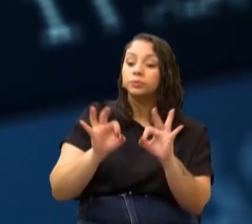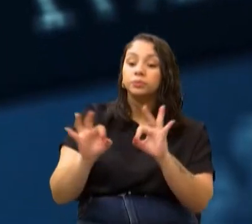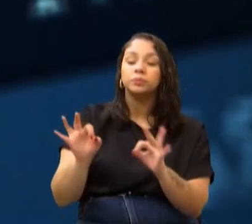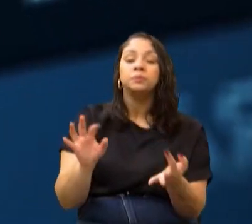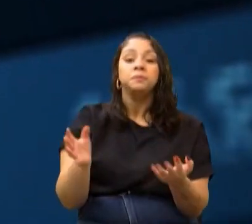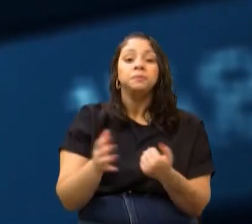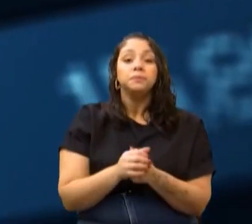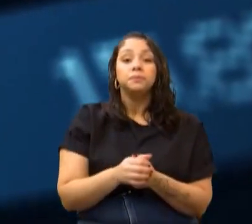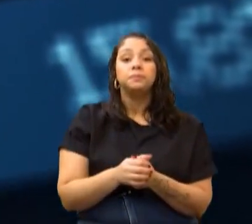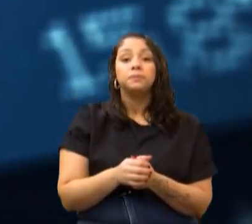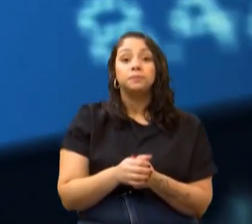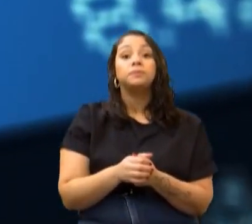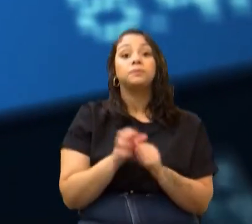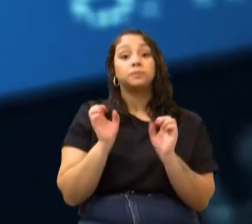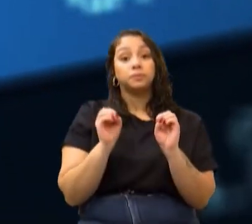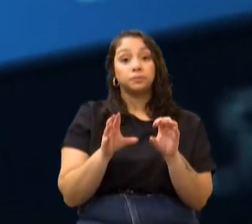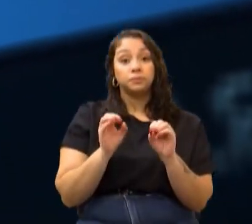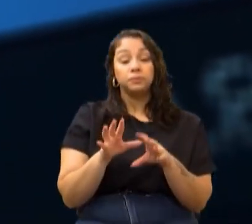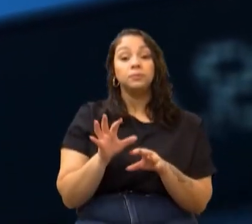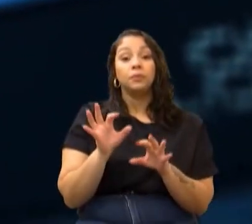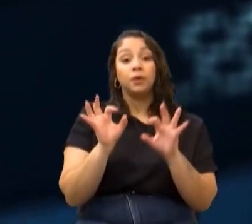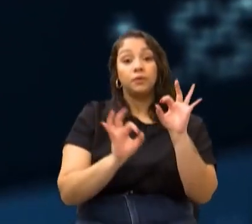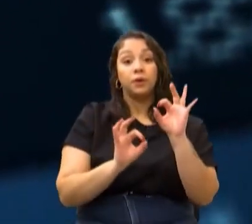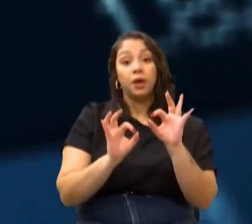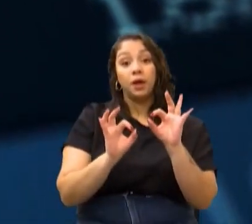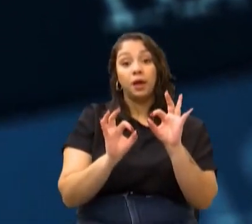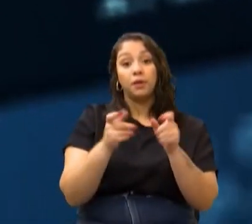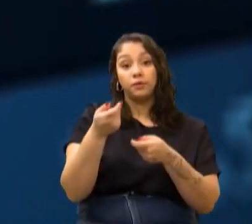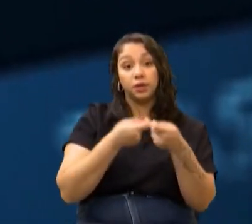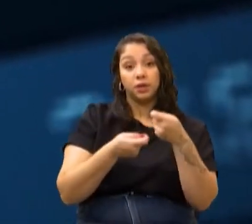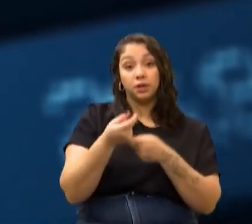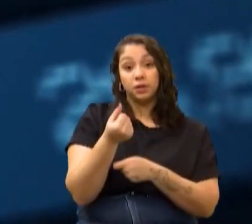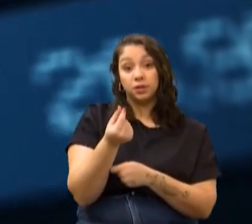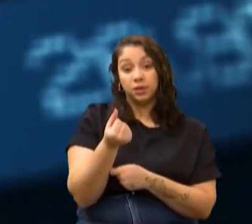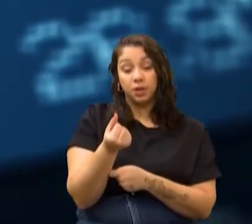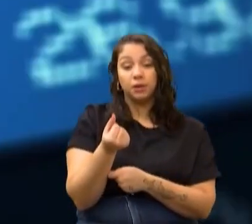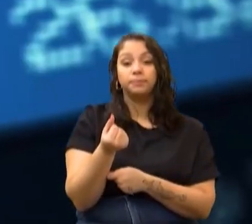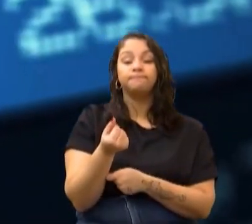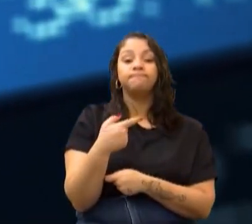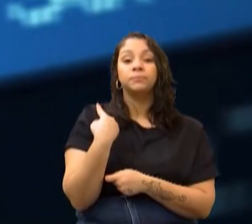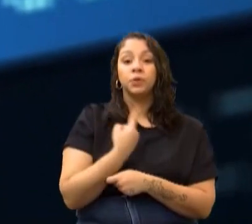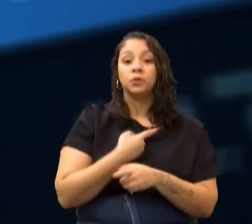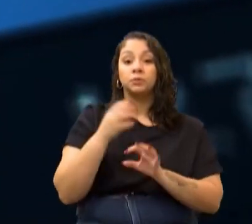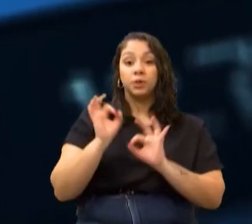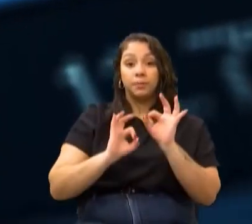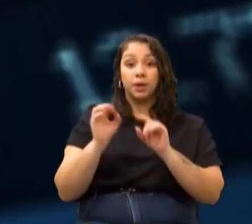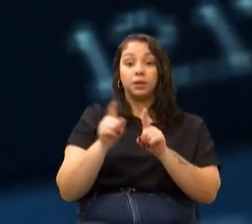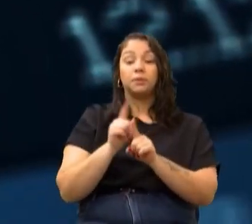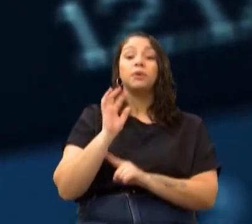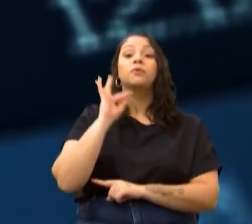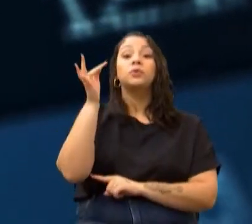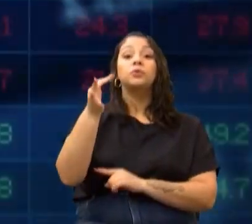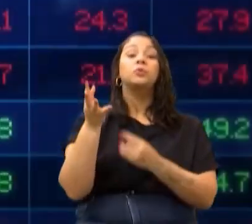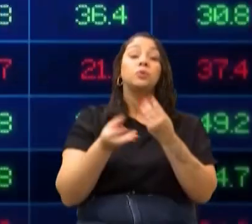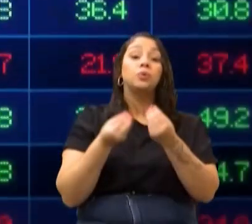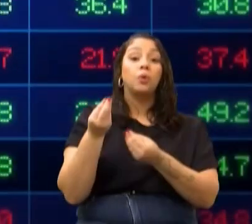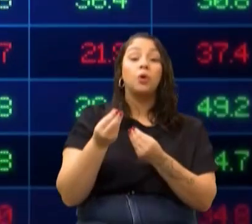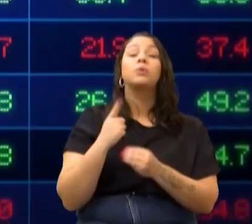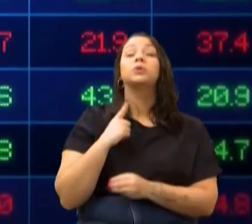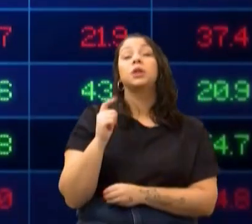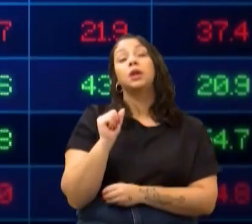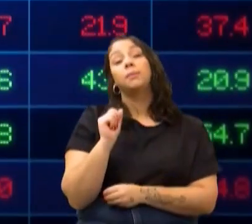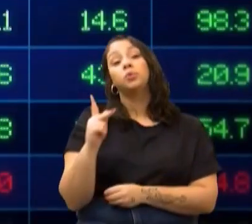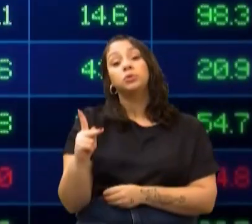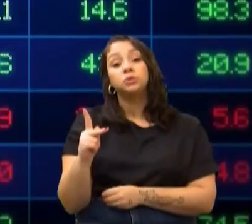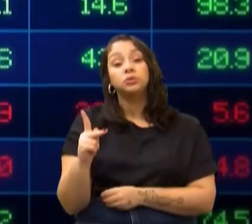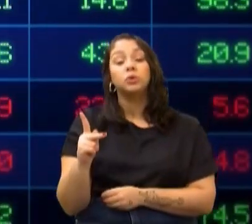coisas. Quando a gente fala em educação financeira, a gente se prepara para poder pensar no